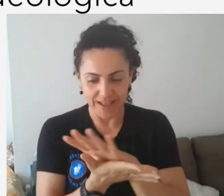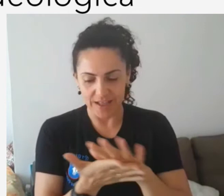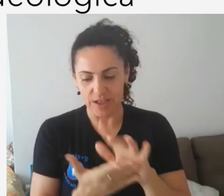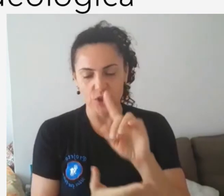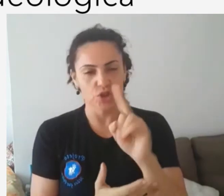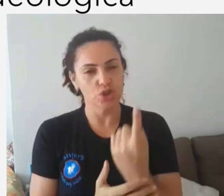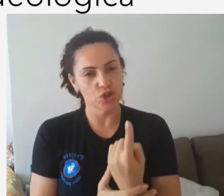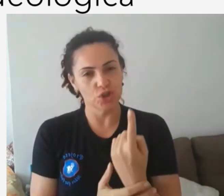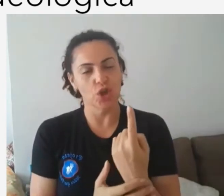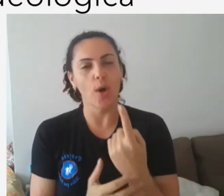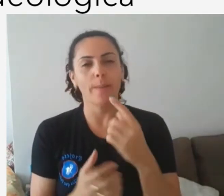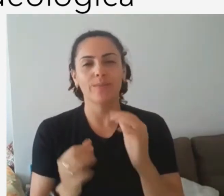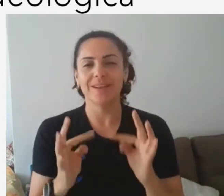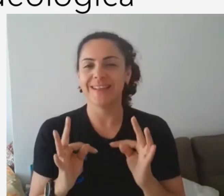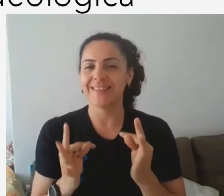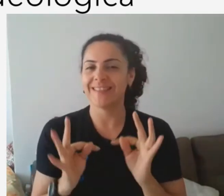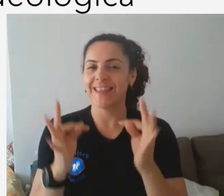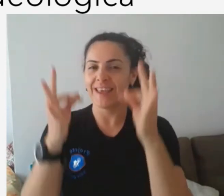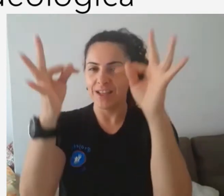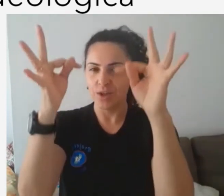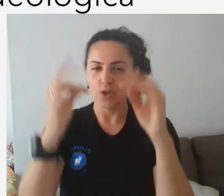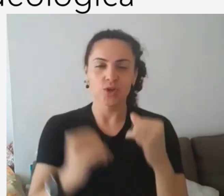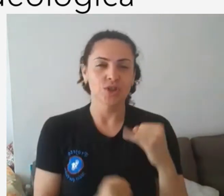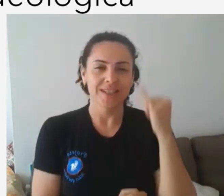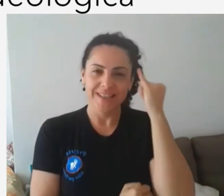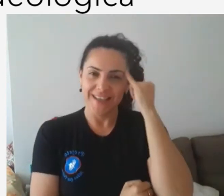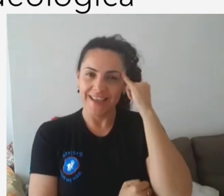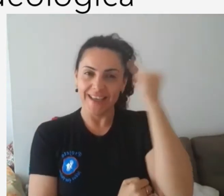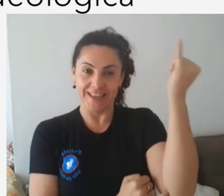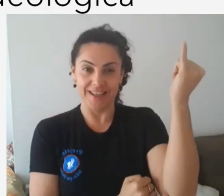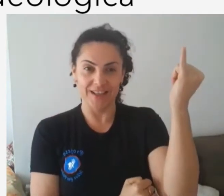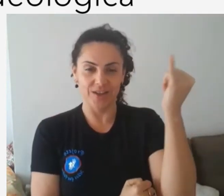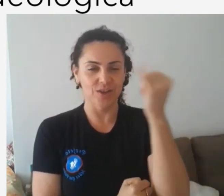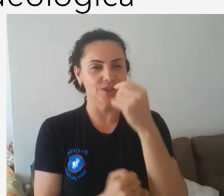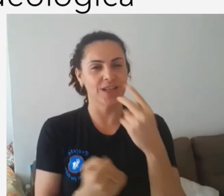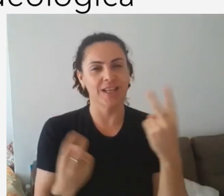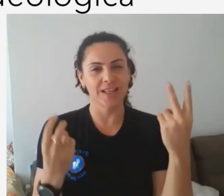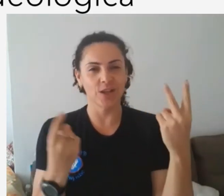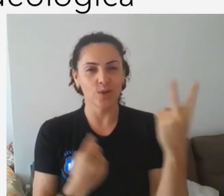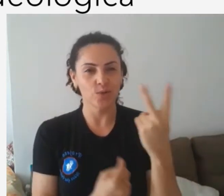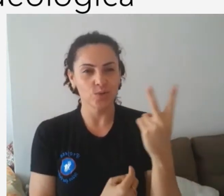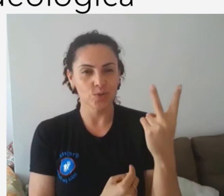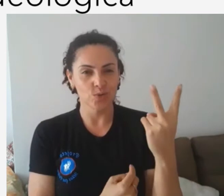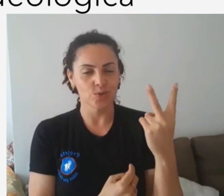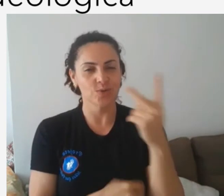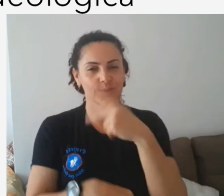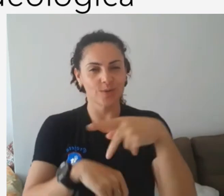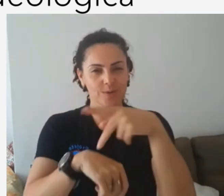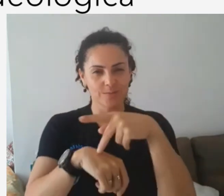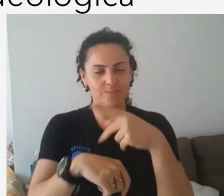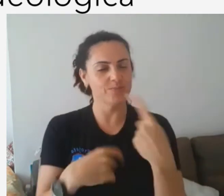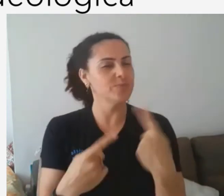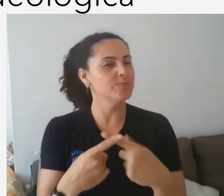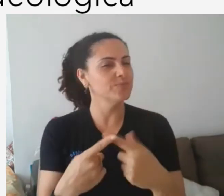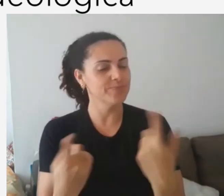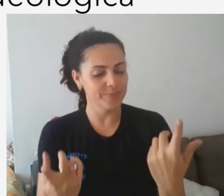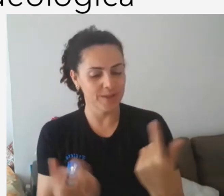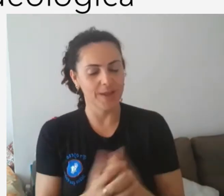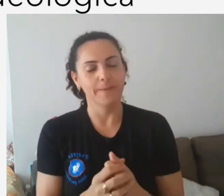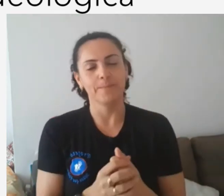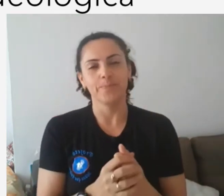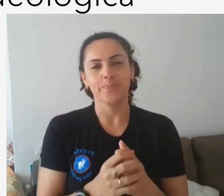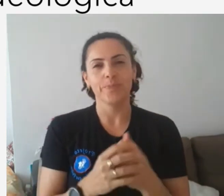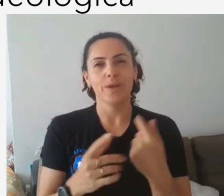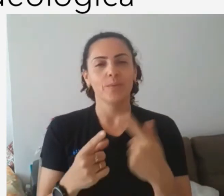se tornando uma guerra tecnológica e uma guerra ideológica entre esses dois países. E por que isso acabou acontecendo? Porque